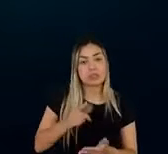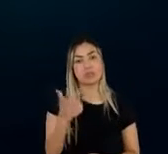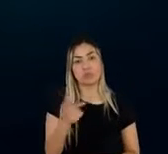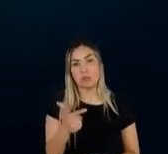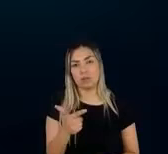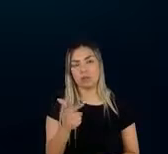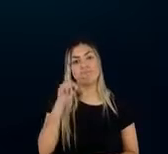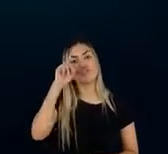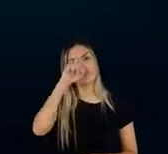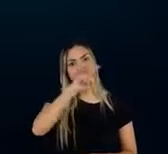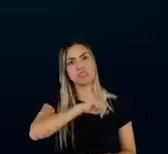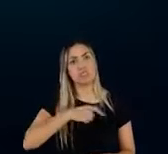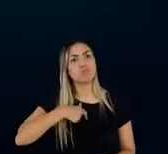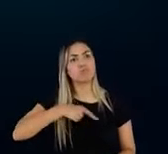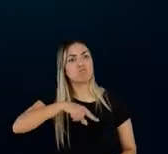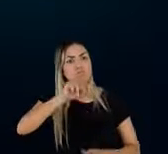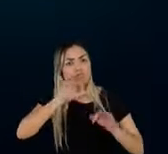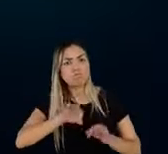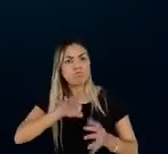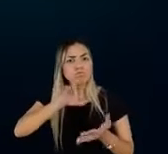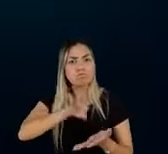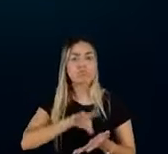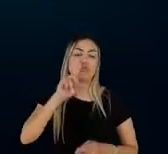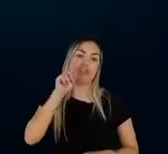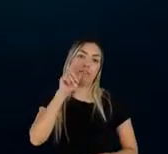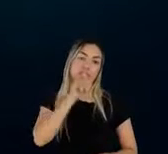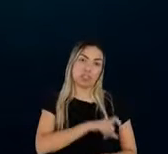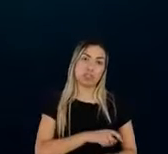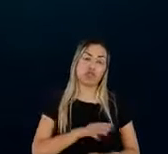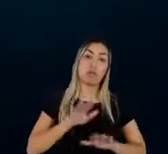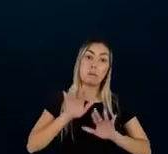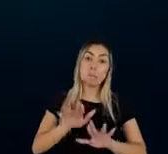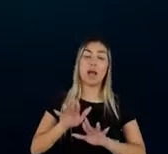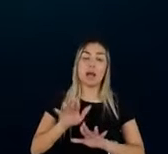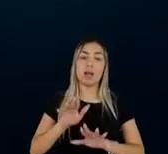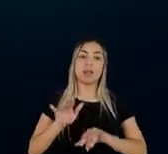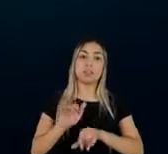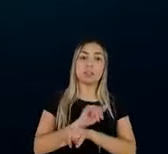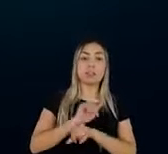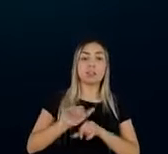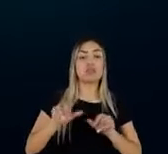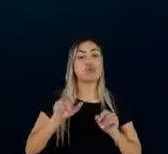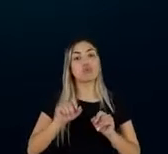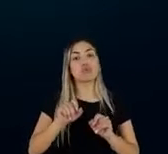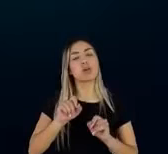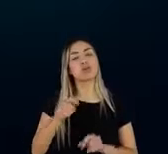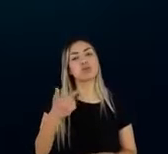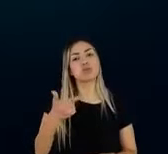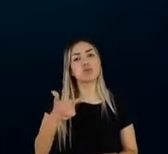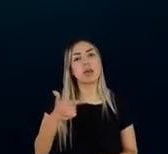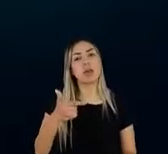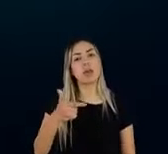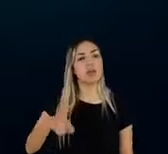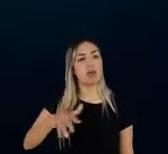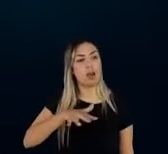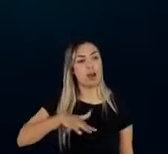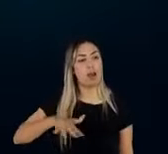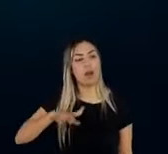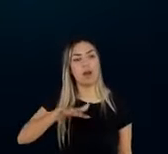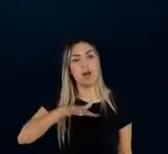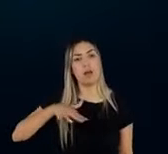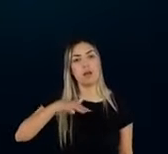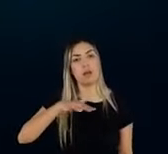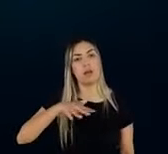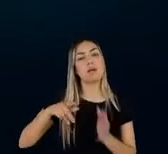Mas eu acho que a lição parece primeiro ponto que eu tô falando eu seguinte não existe setor a prova